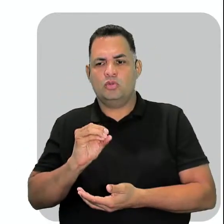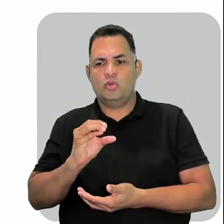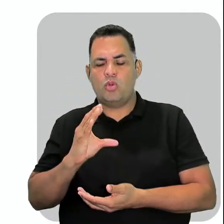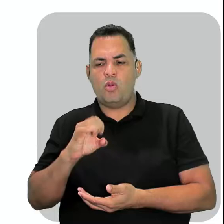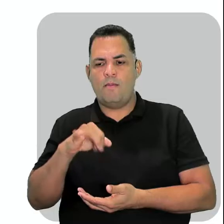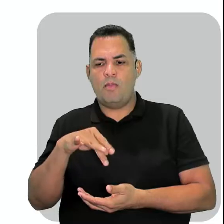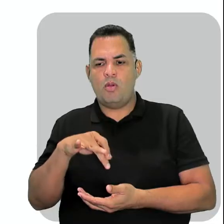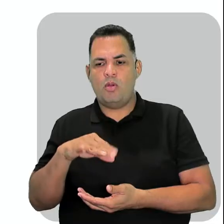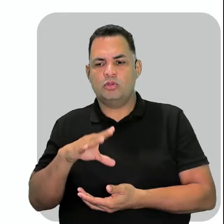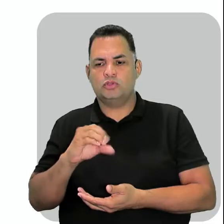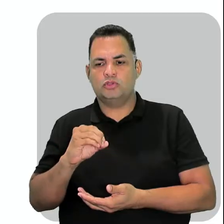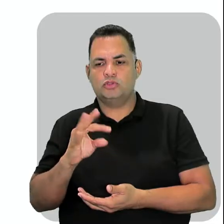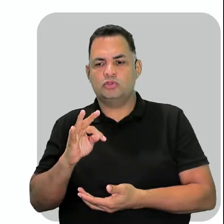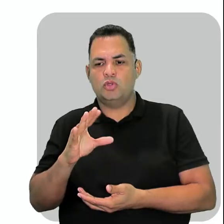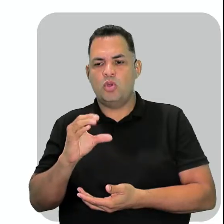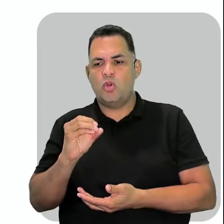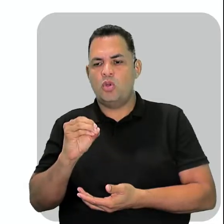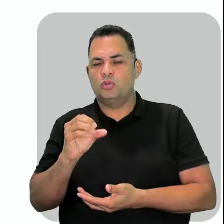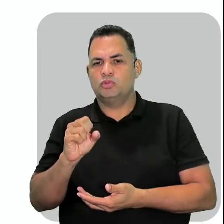nitrocompostos,